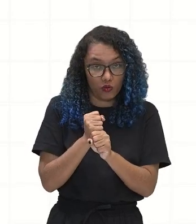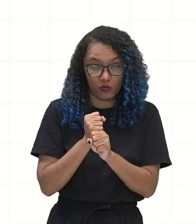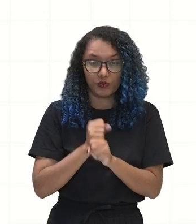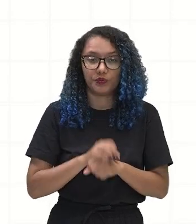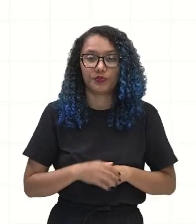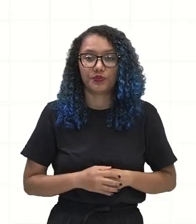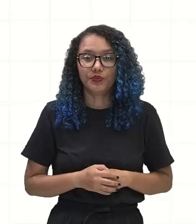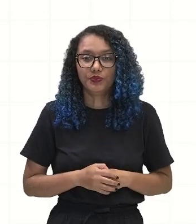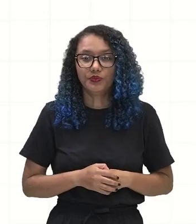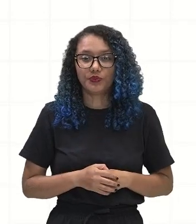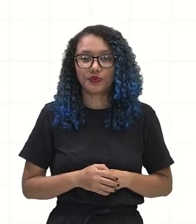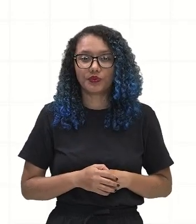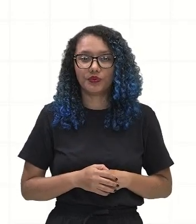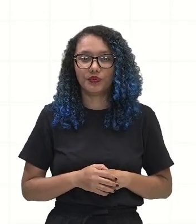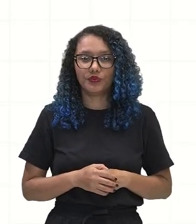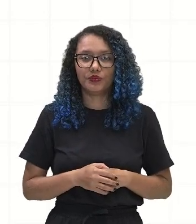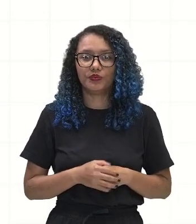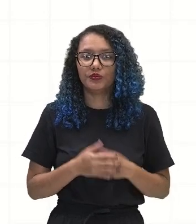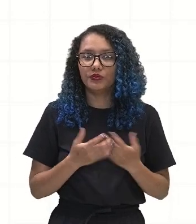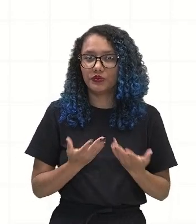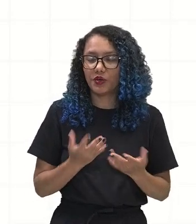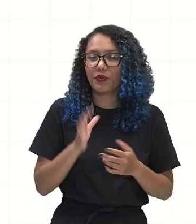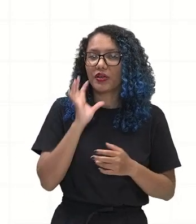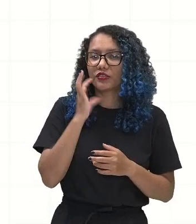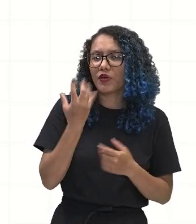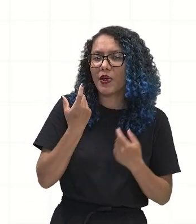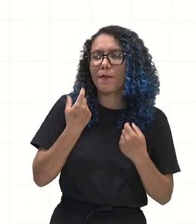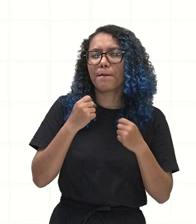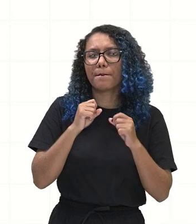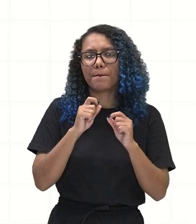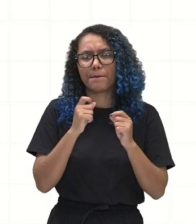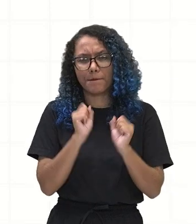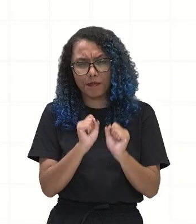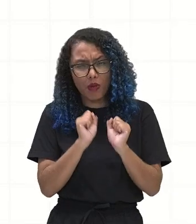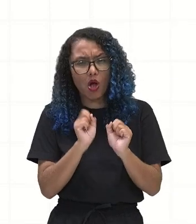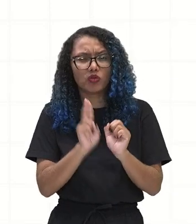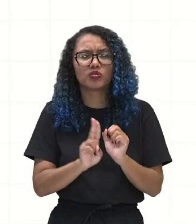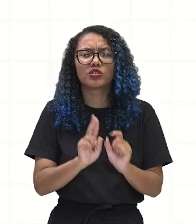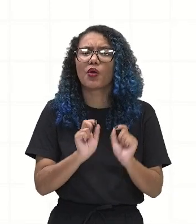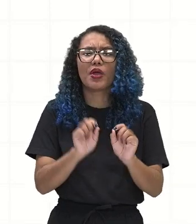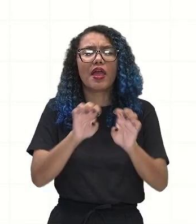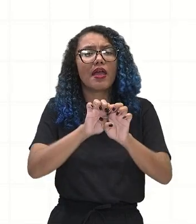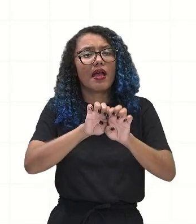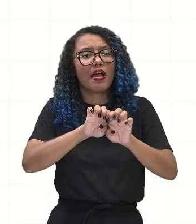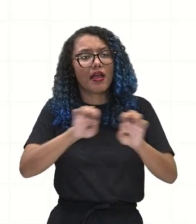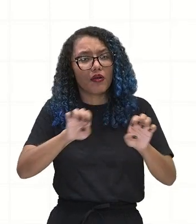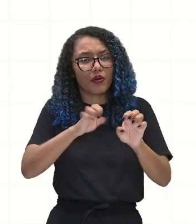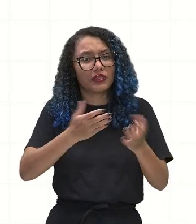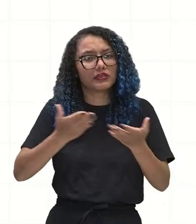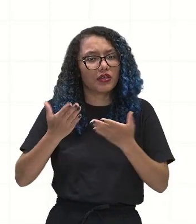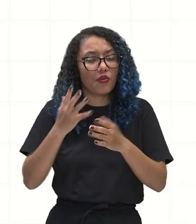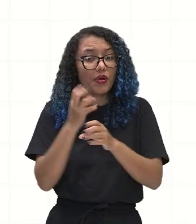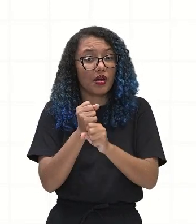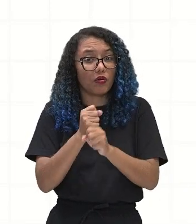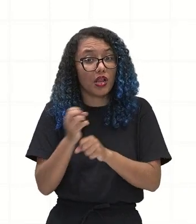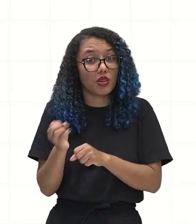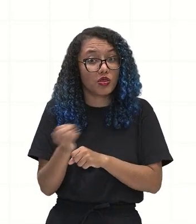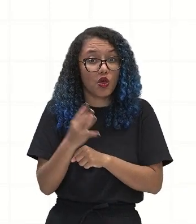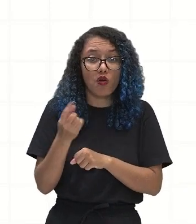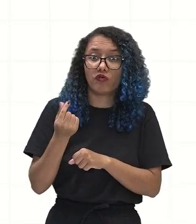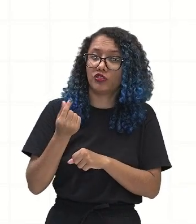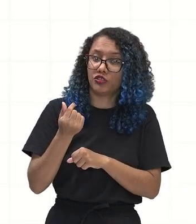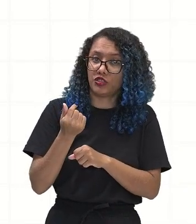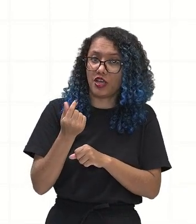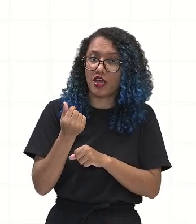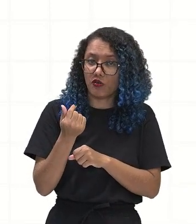só. Para resolver esse problema, você pode usar a fórmula para calcular um novo preço após o desconto. Então, como é que vai ser esse